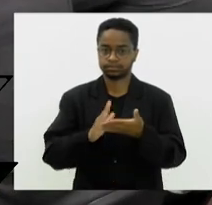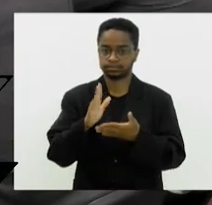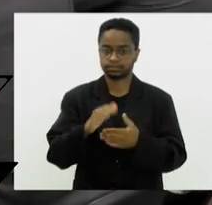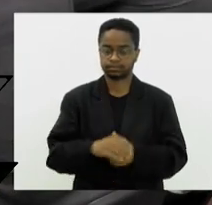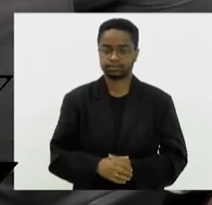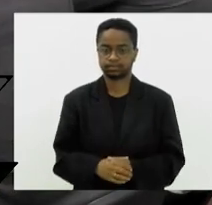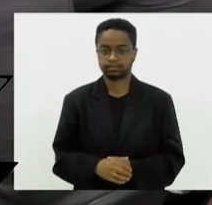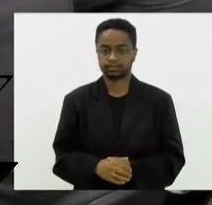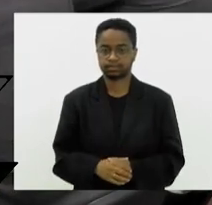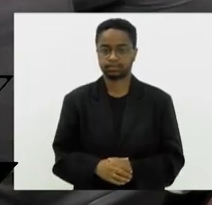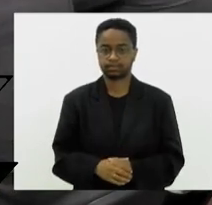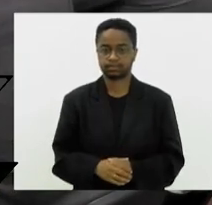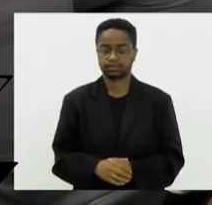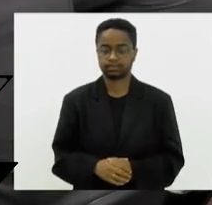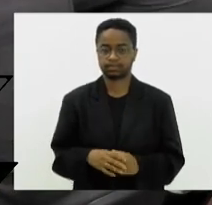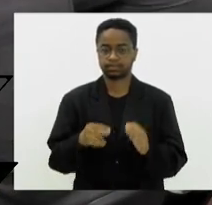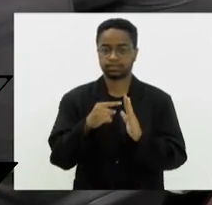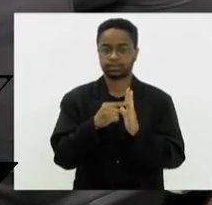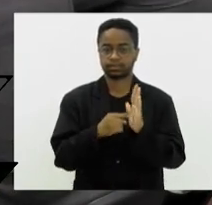aprovado.